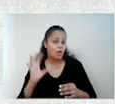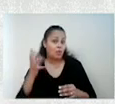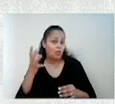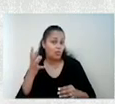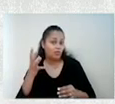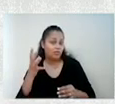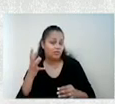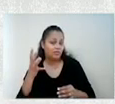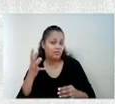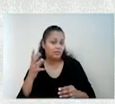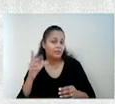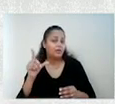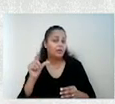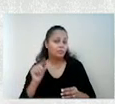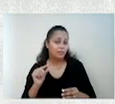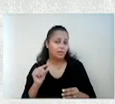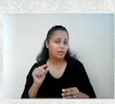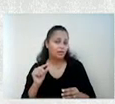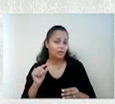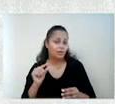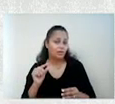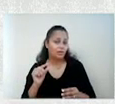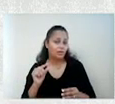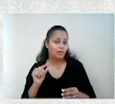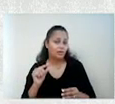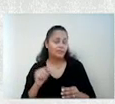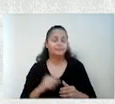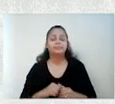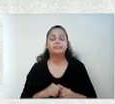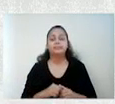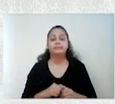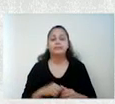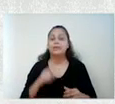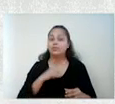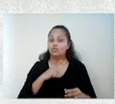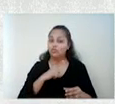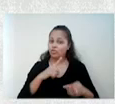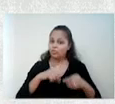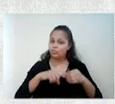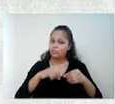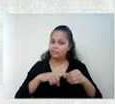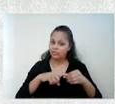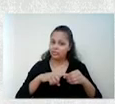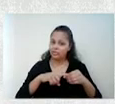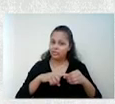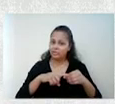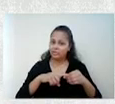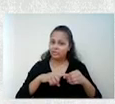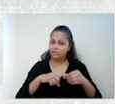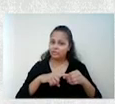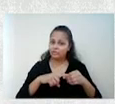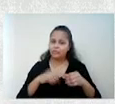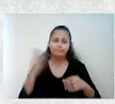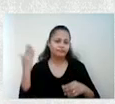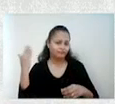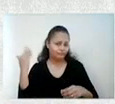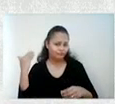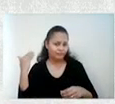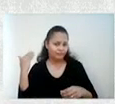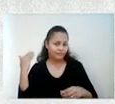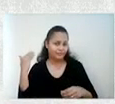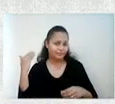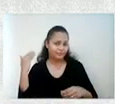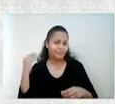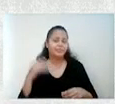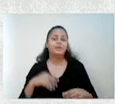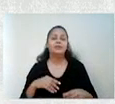menor. E essa parte é muito interessante, pessoal. Existiam cidades na antiguidade, existiam, né? E